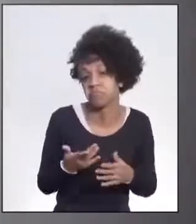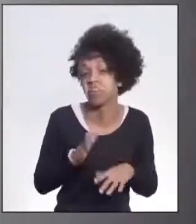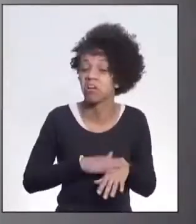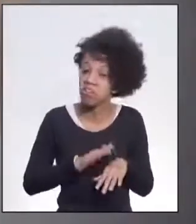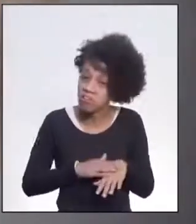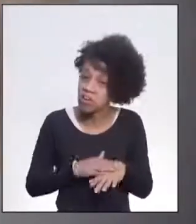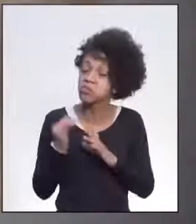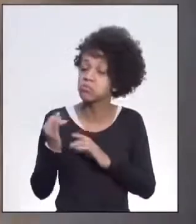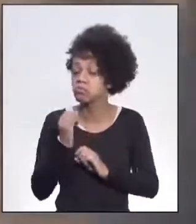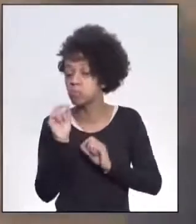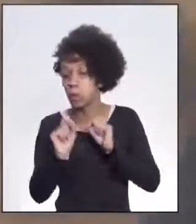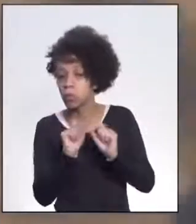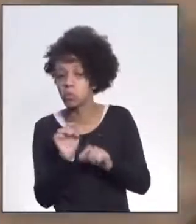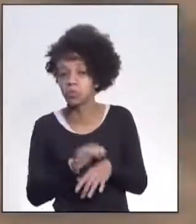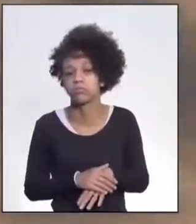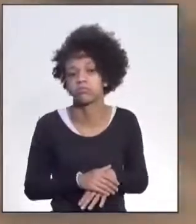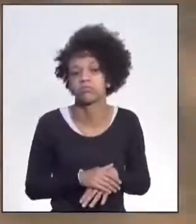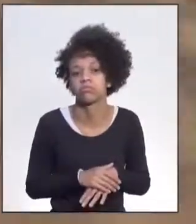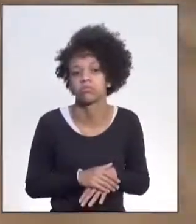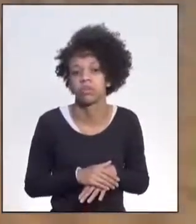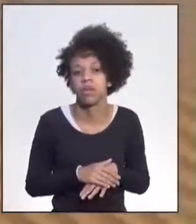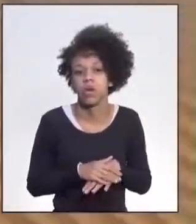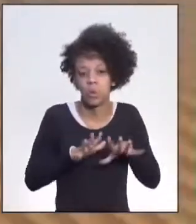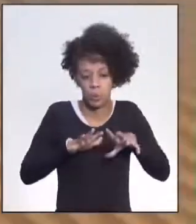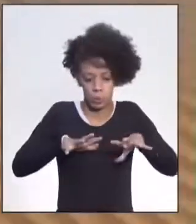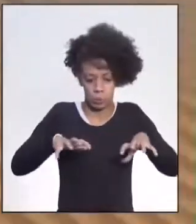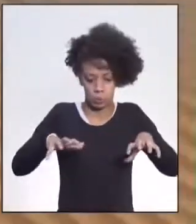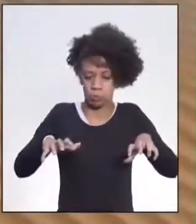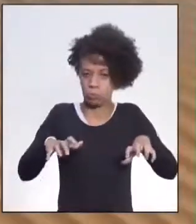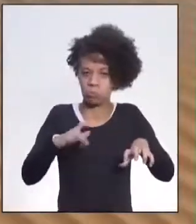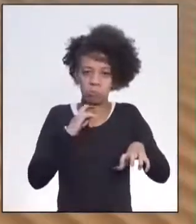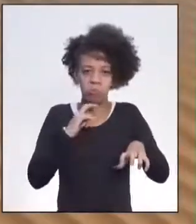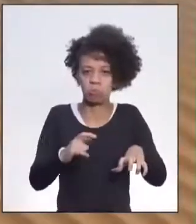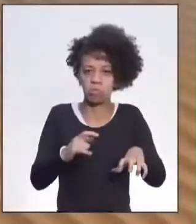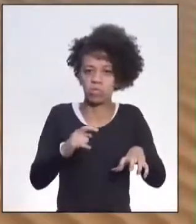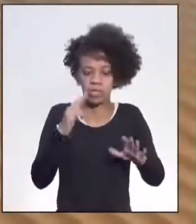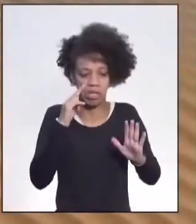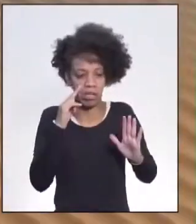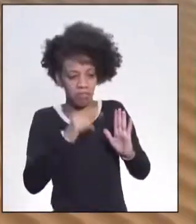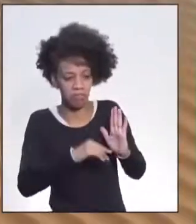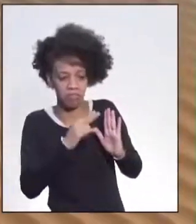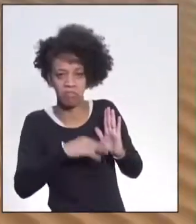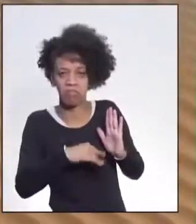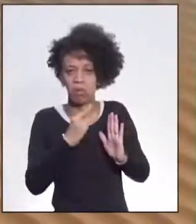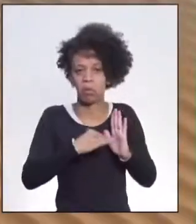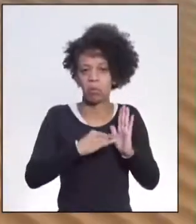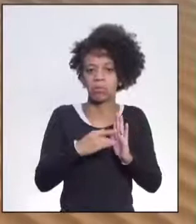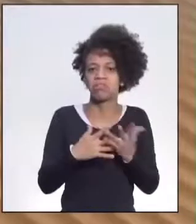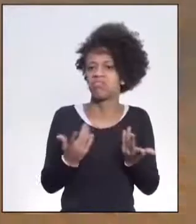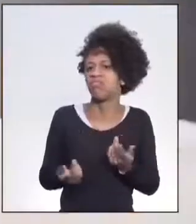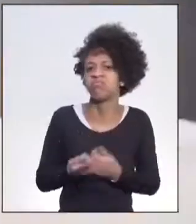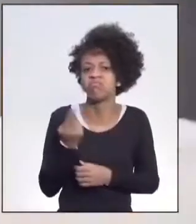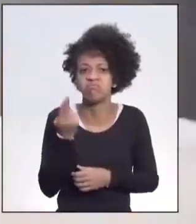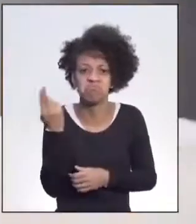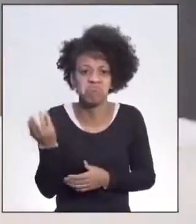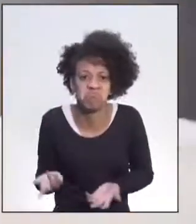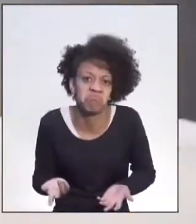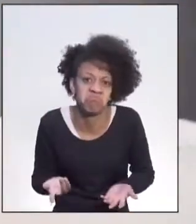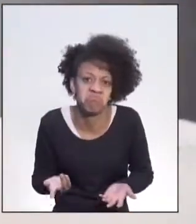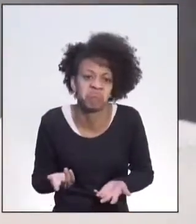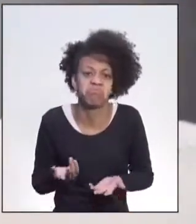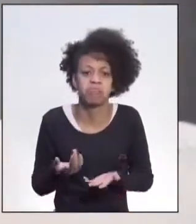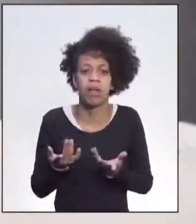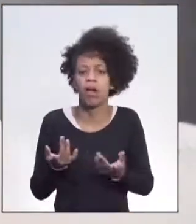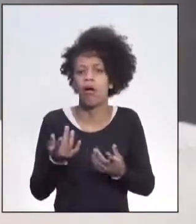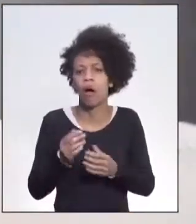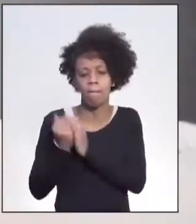notável. No deserto, sem ninguém por perto para ver ou documentar. De que adianta? Imagine um pirata que levou